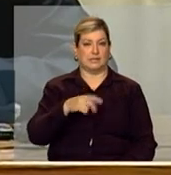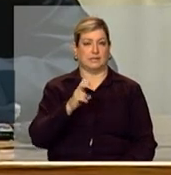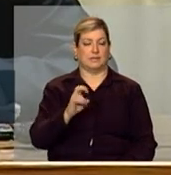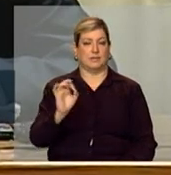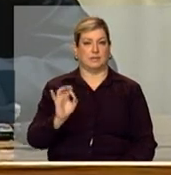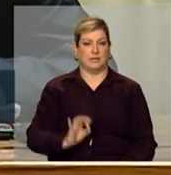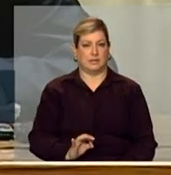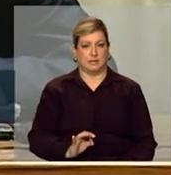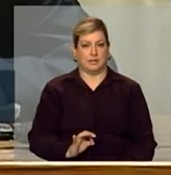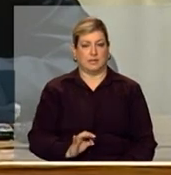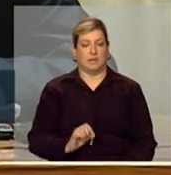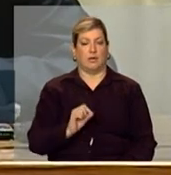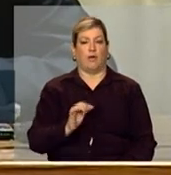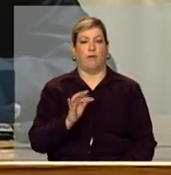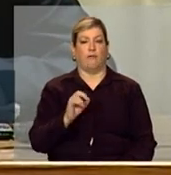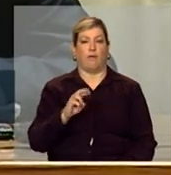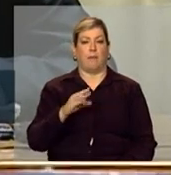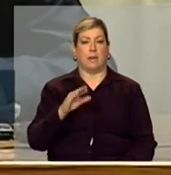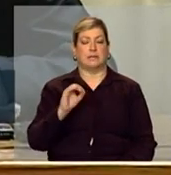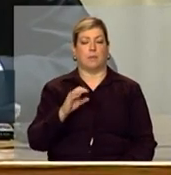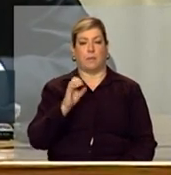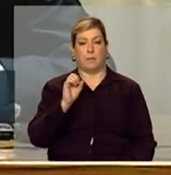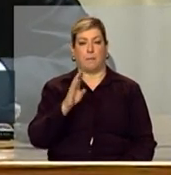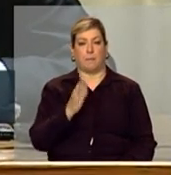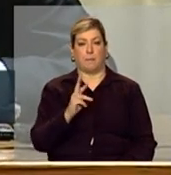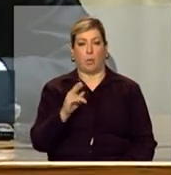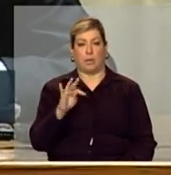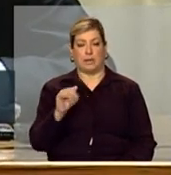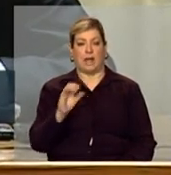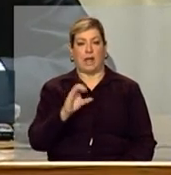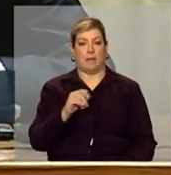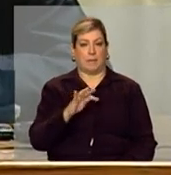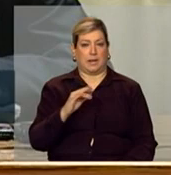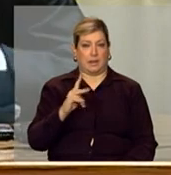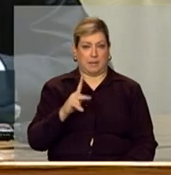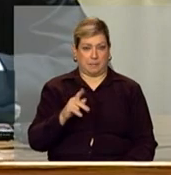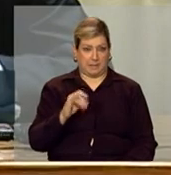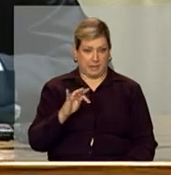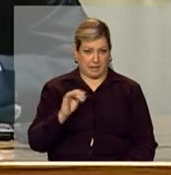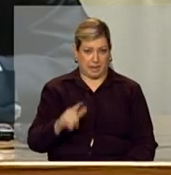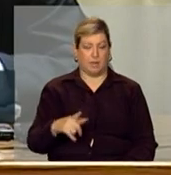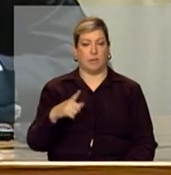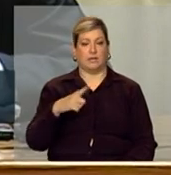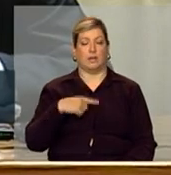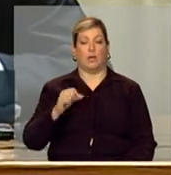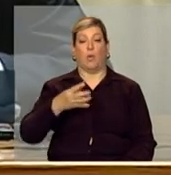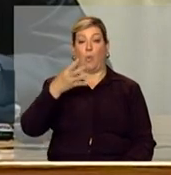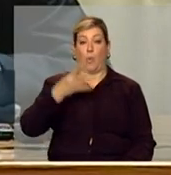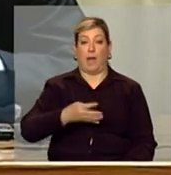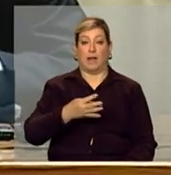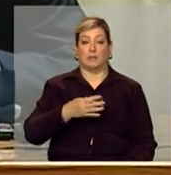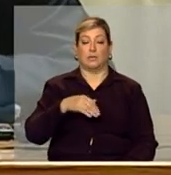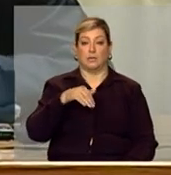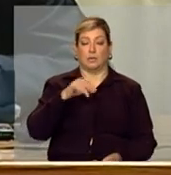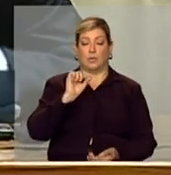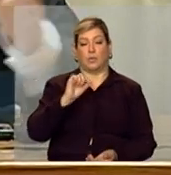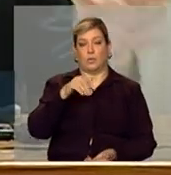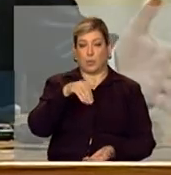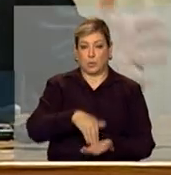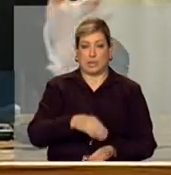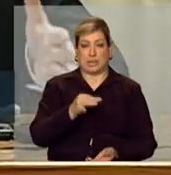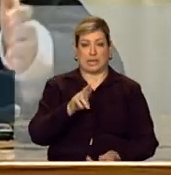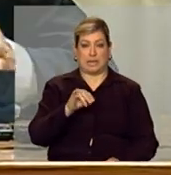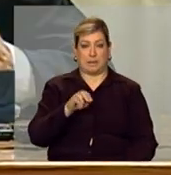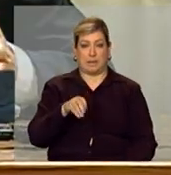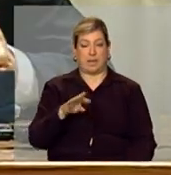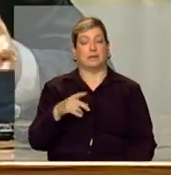a formação bruta de Capital fixo que é investimento no quarto trimestre teve um Resultado positivo depois